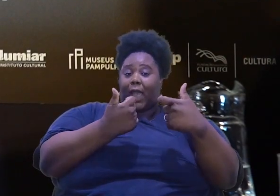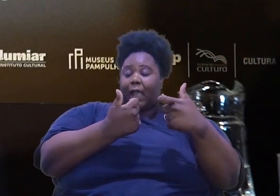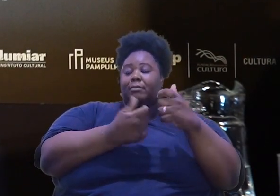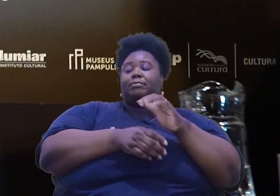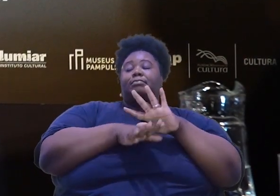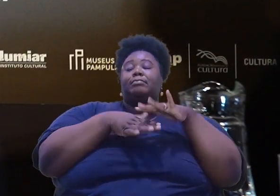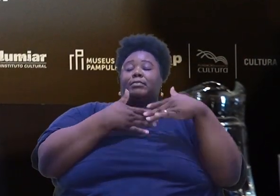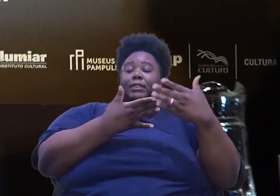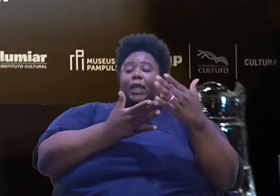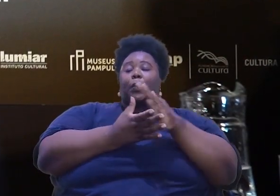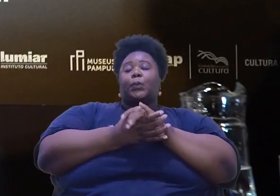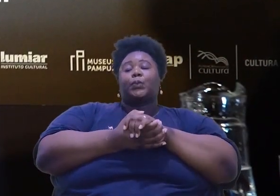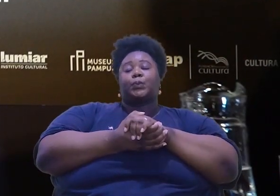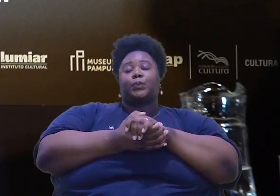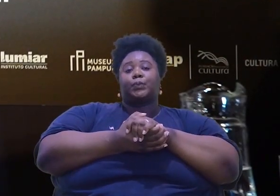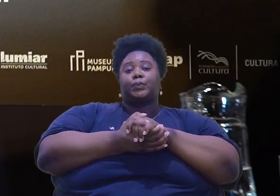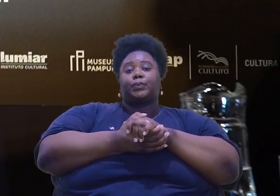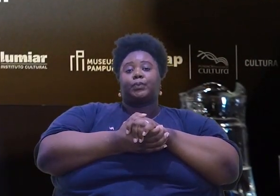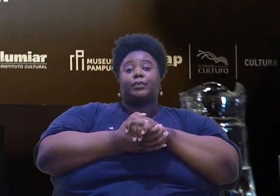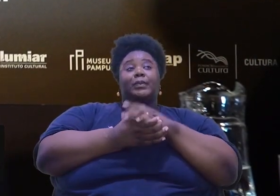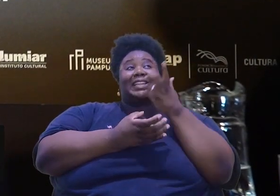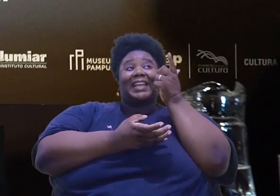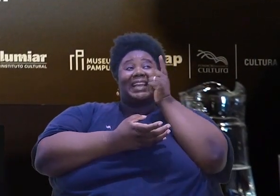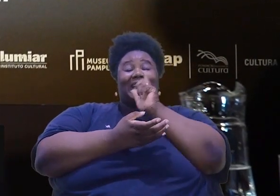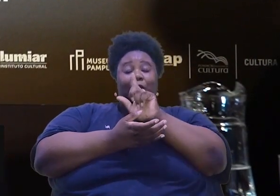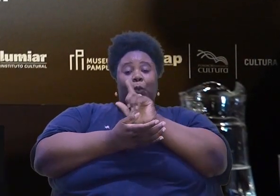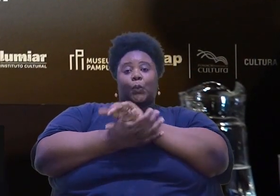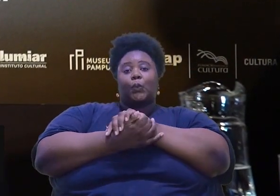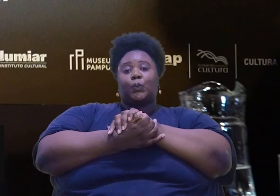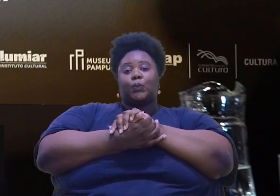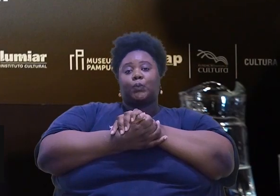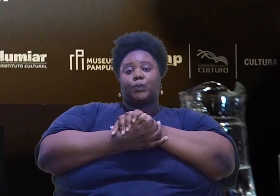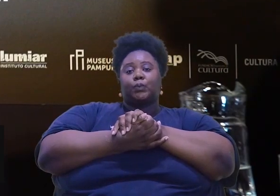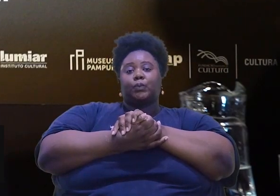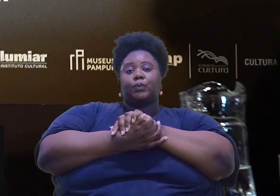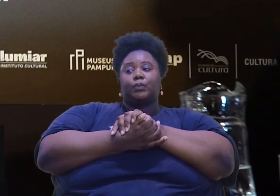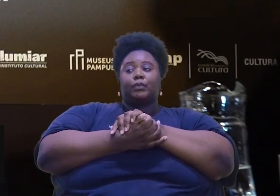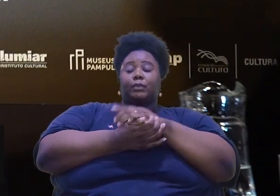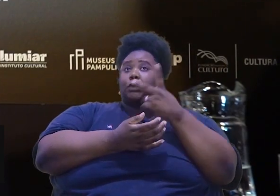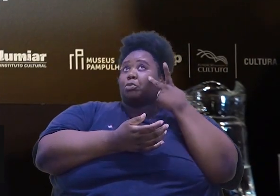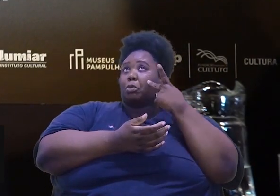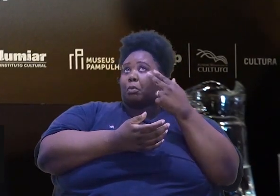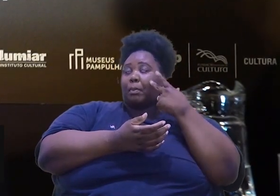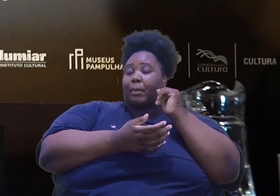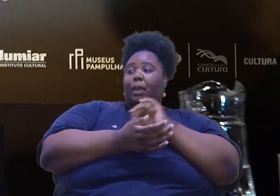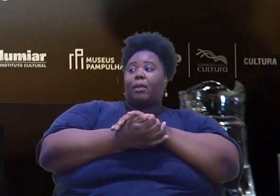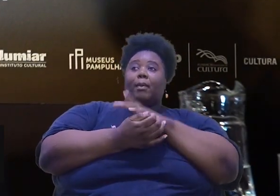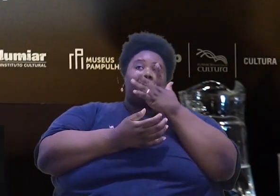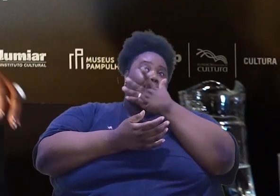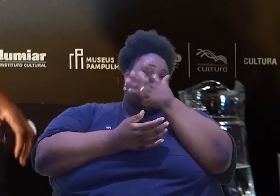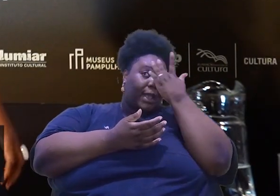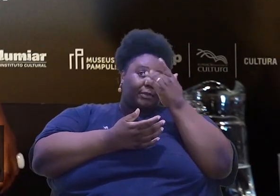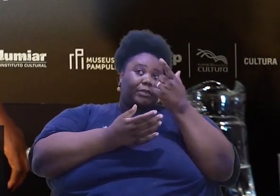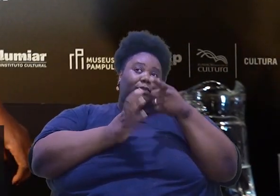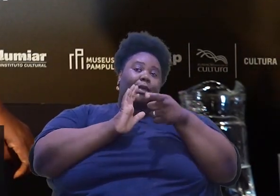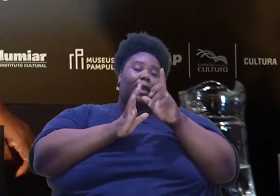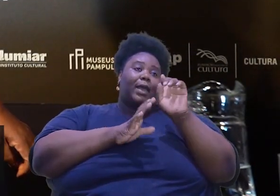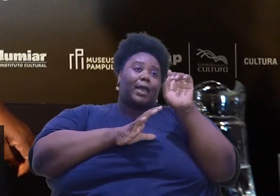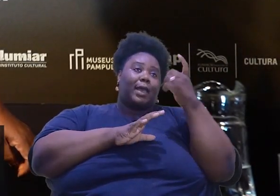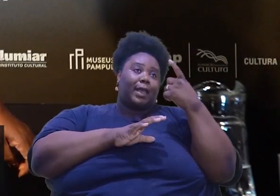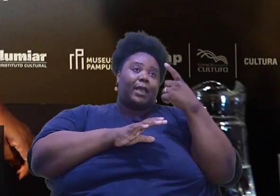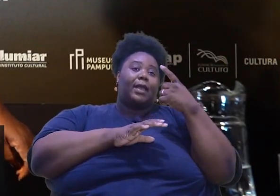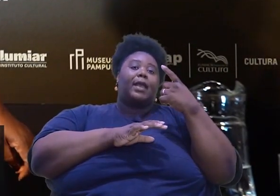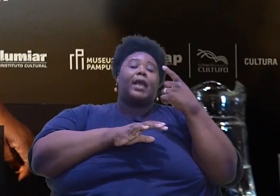como tal, ele ganhou, né, era de praxe para os ex-expedicionários uma vaga